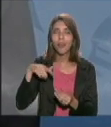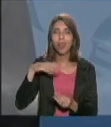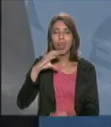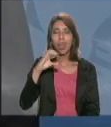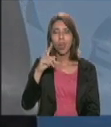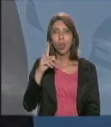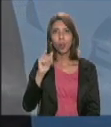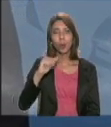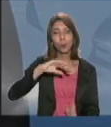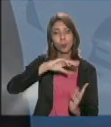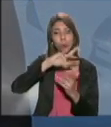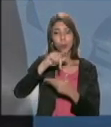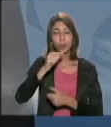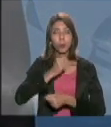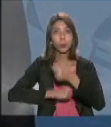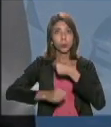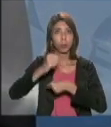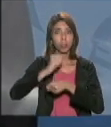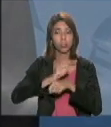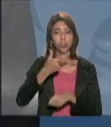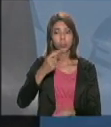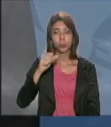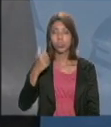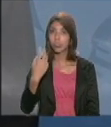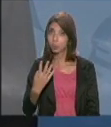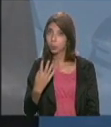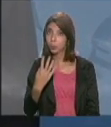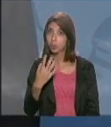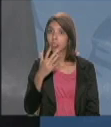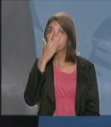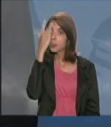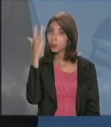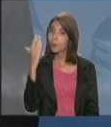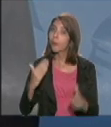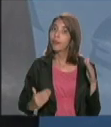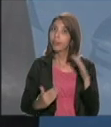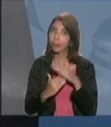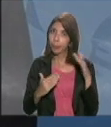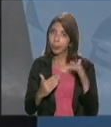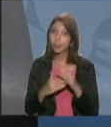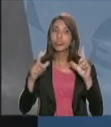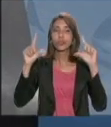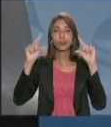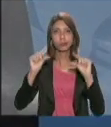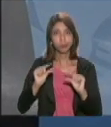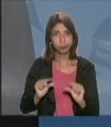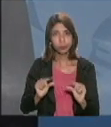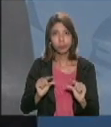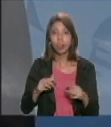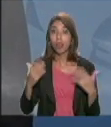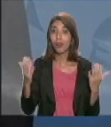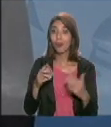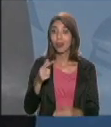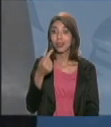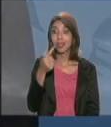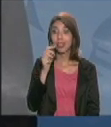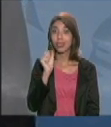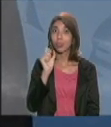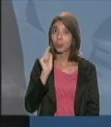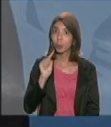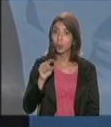para a Copa do Mundo de 2014. E a capacidade voltou a ser reduzida. Agora está